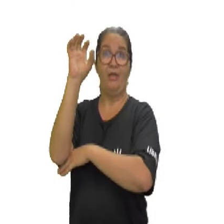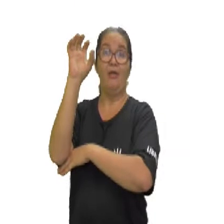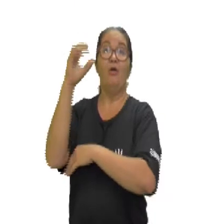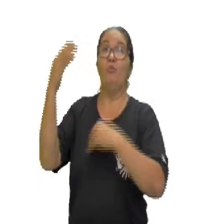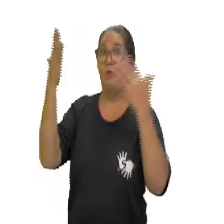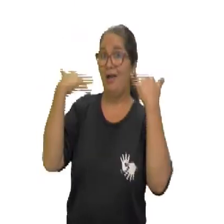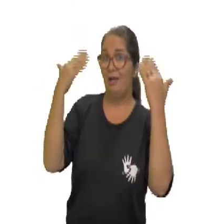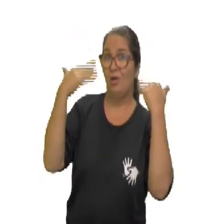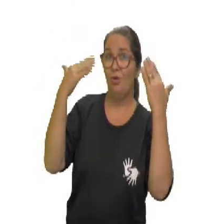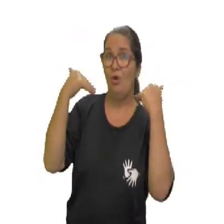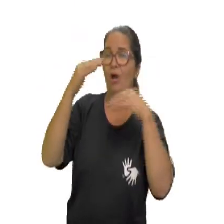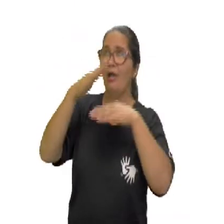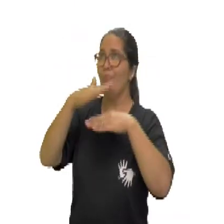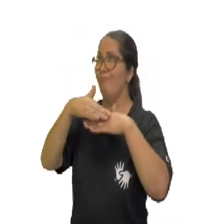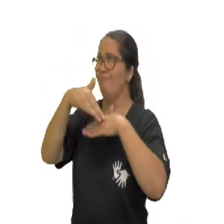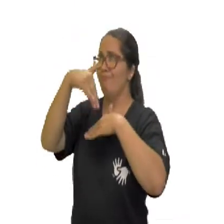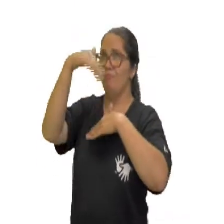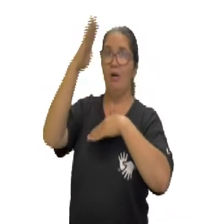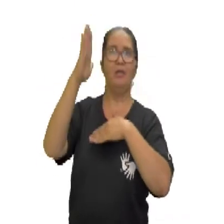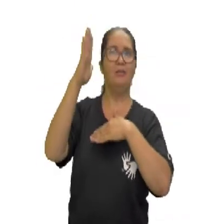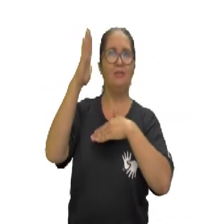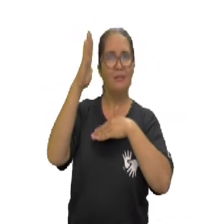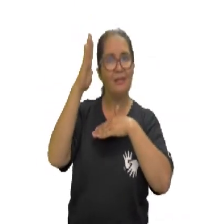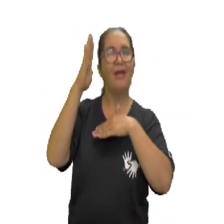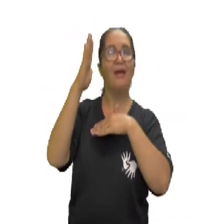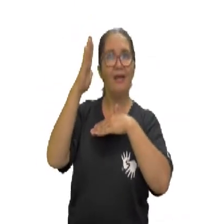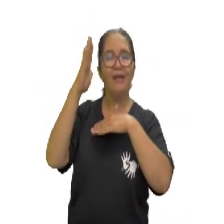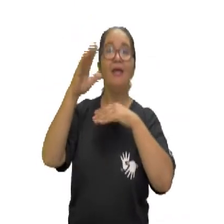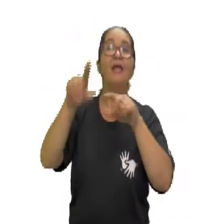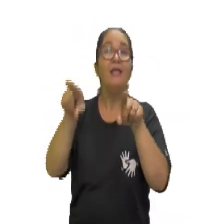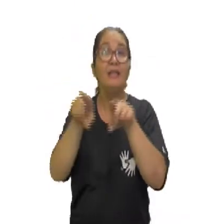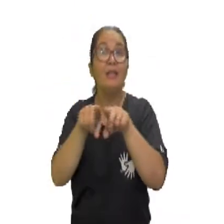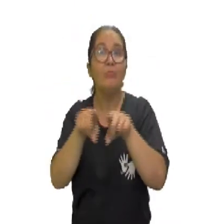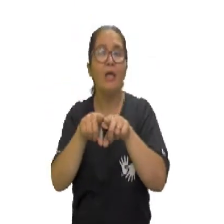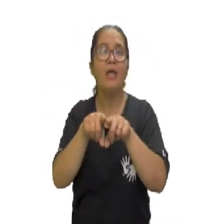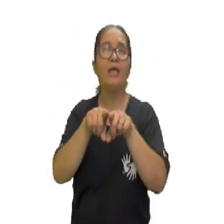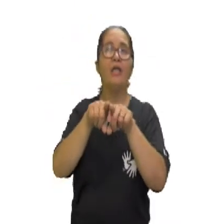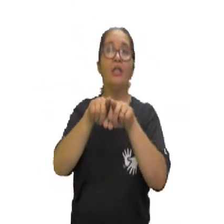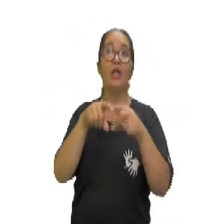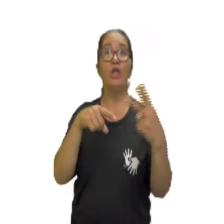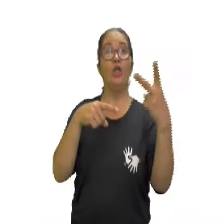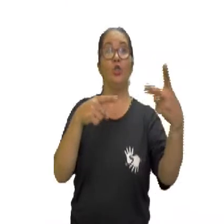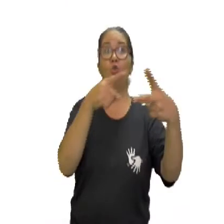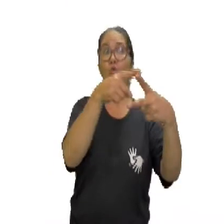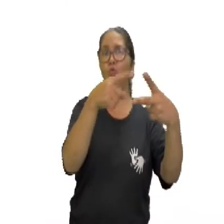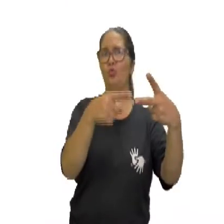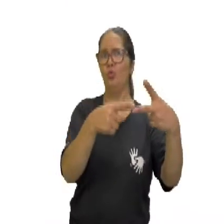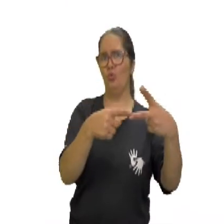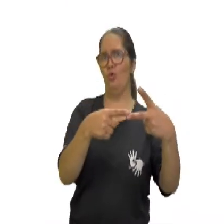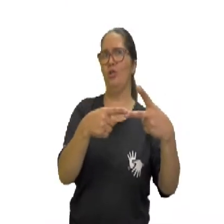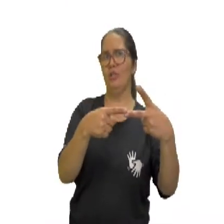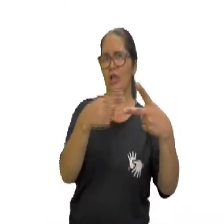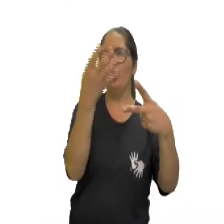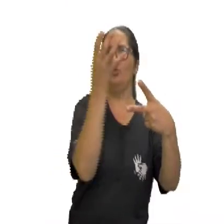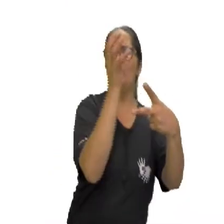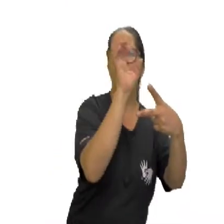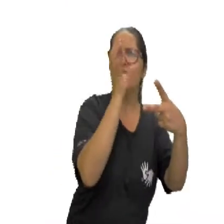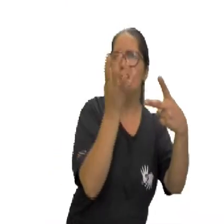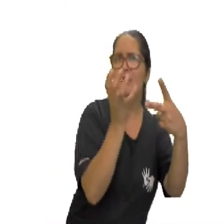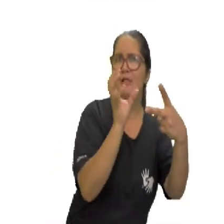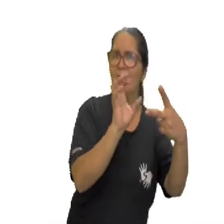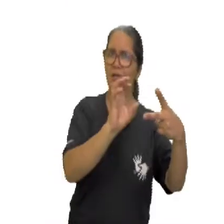altas. Então, ele é marcado por duas estações bem definidas. Lá no campo, a gente tinha 4 estações bem definidas.